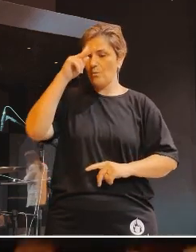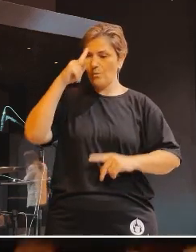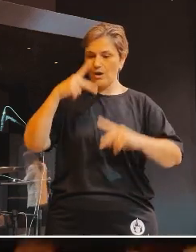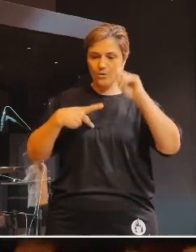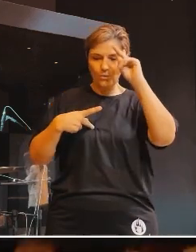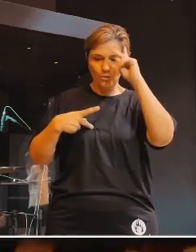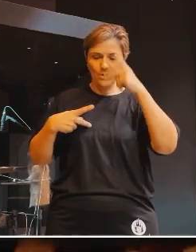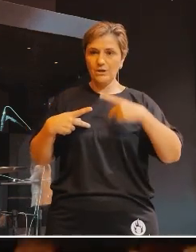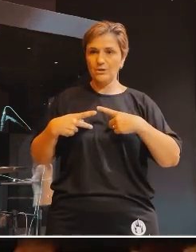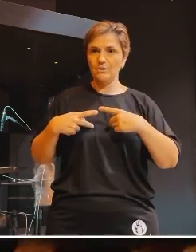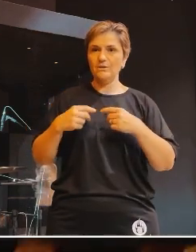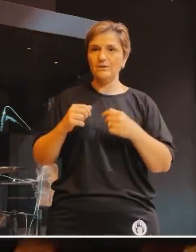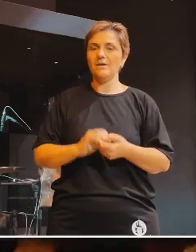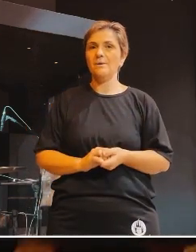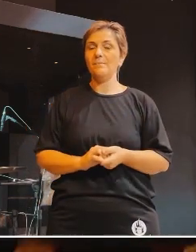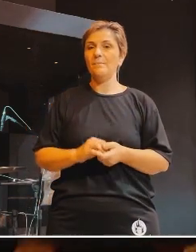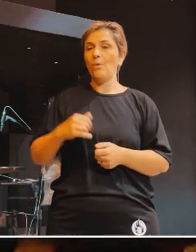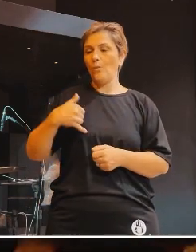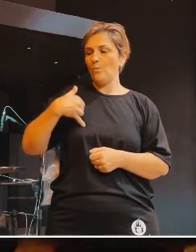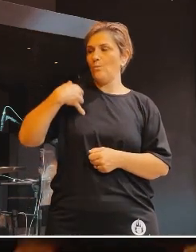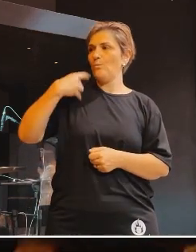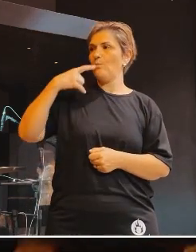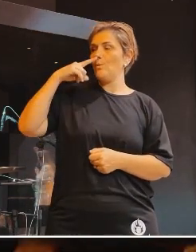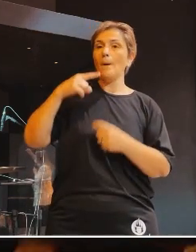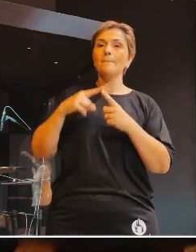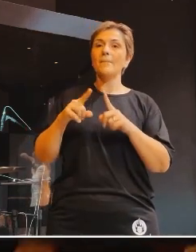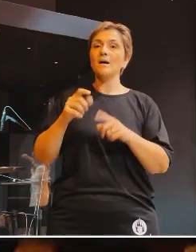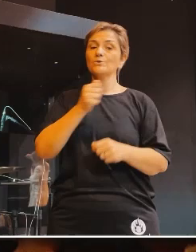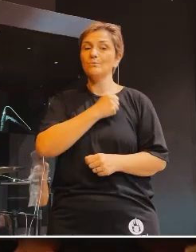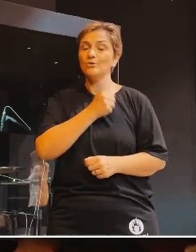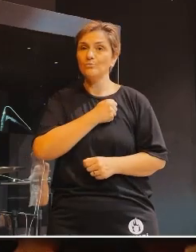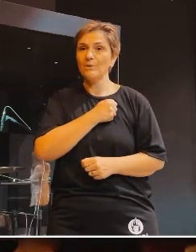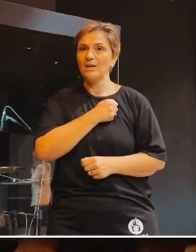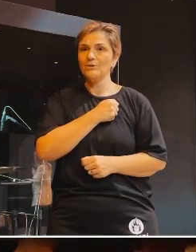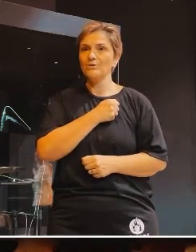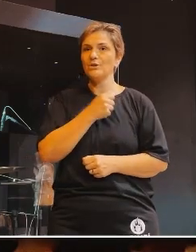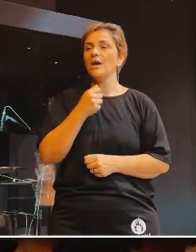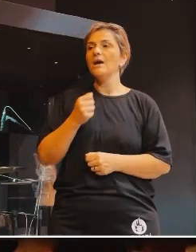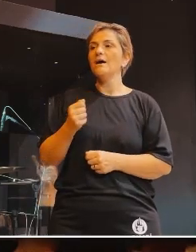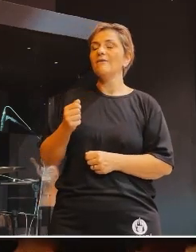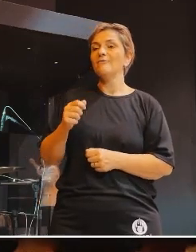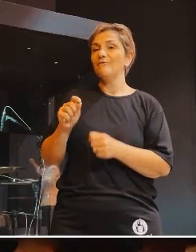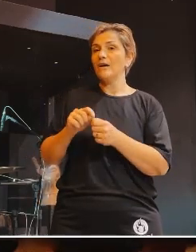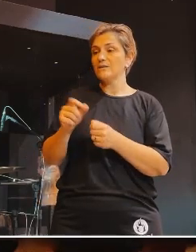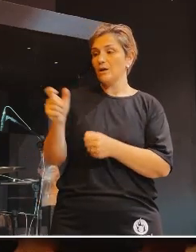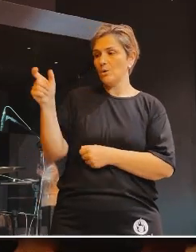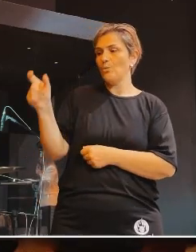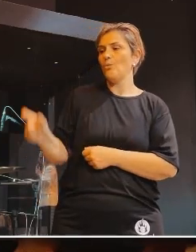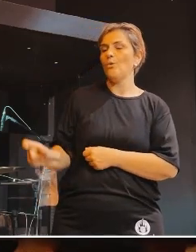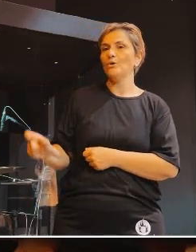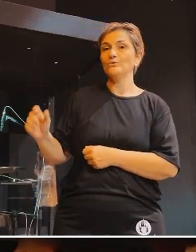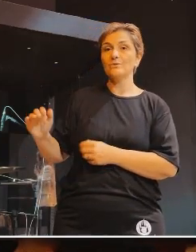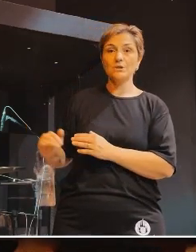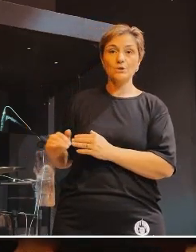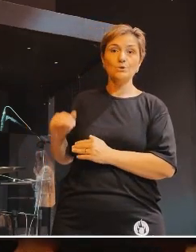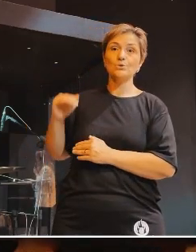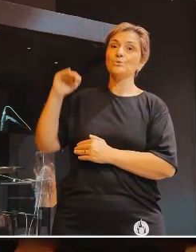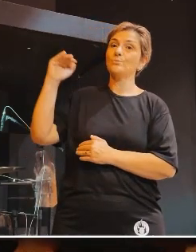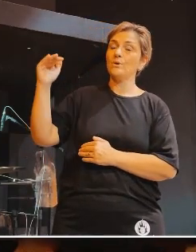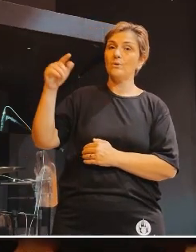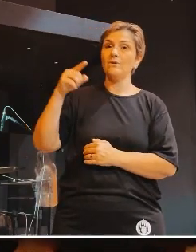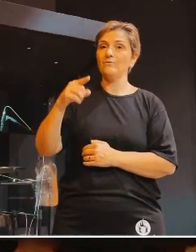mas humildemente considerem os outros superiores a vocês mesmos, cuidando cada um, não somente dos